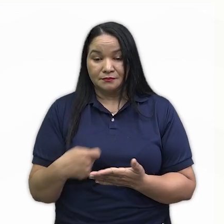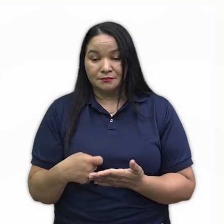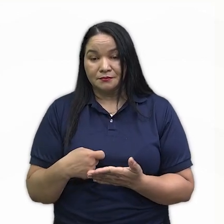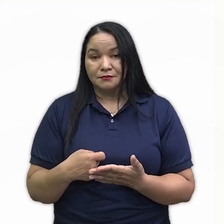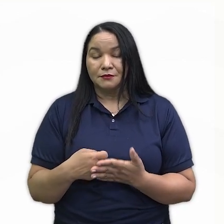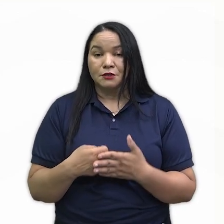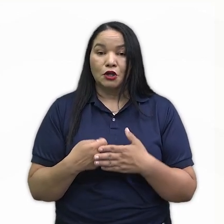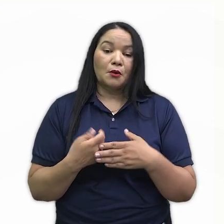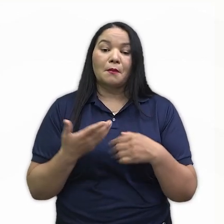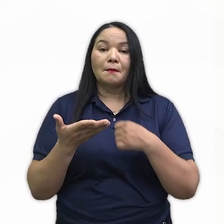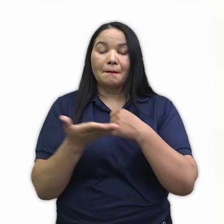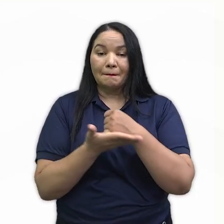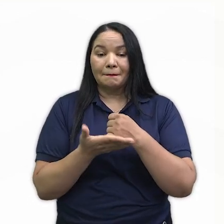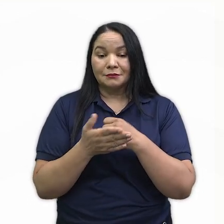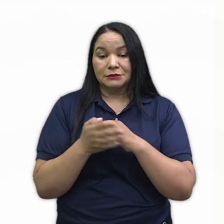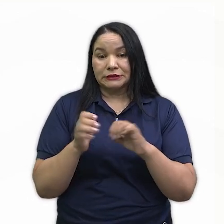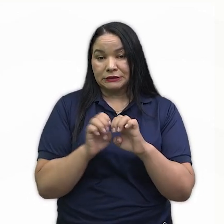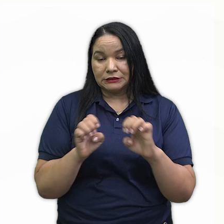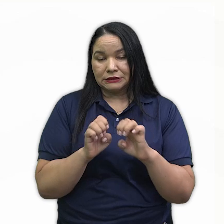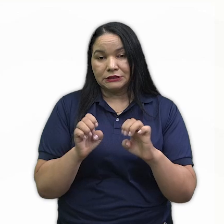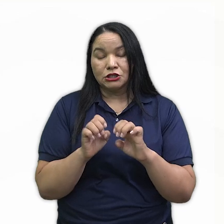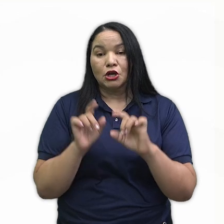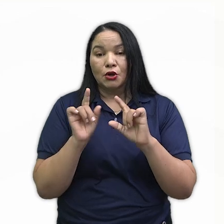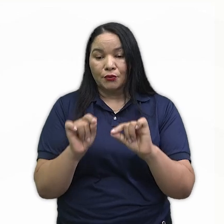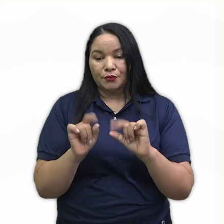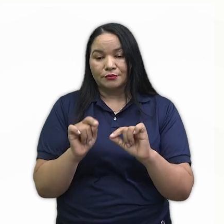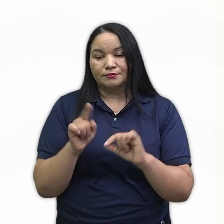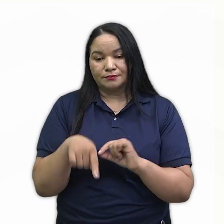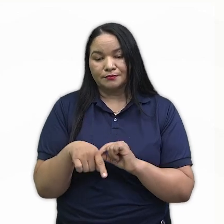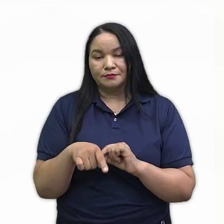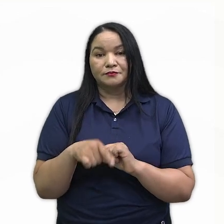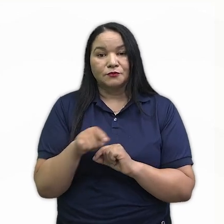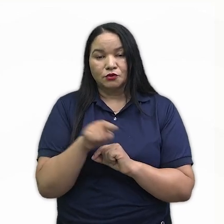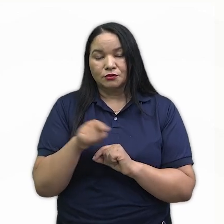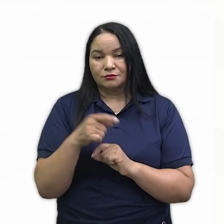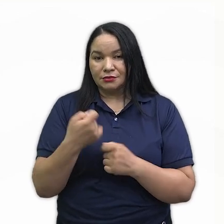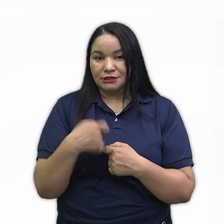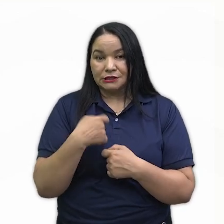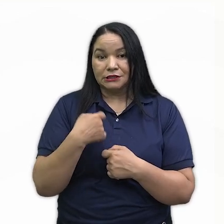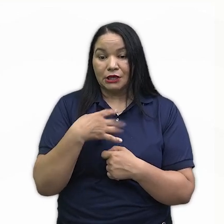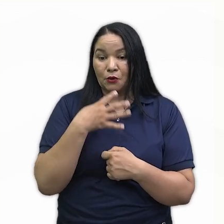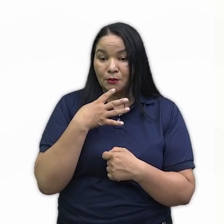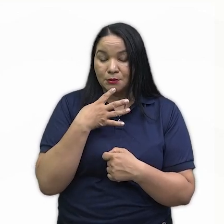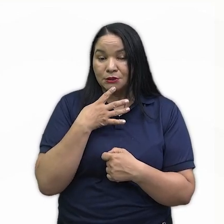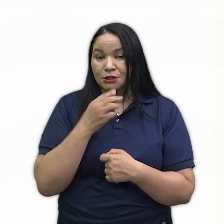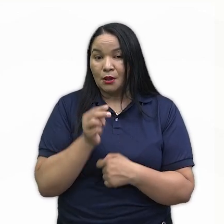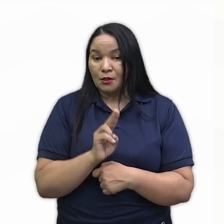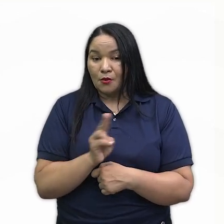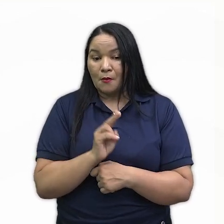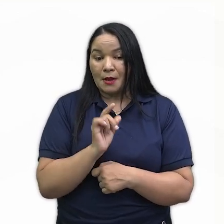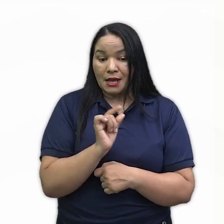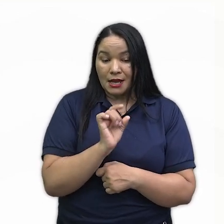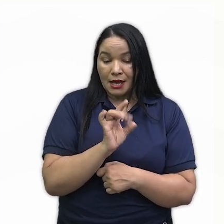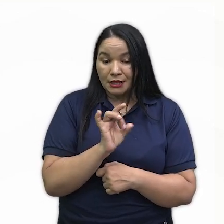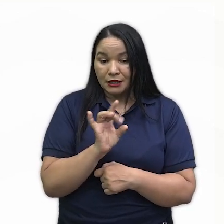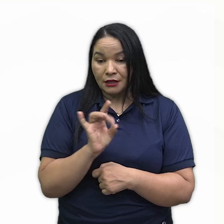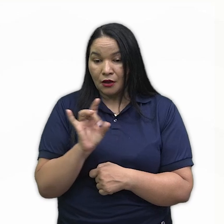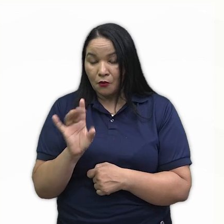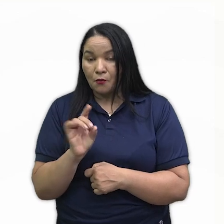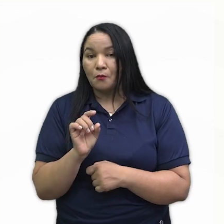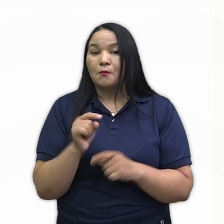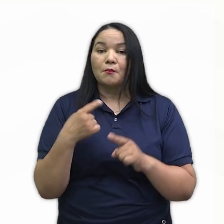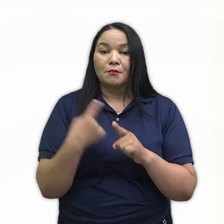notação padrão do logaritmo. E é interessante que se conheça aí cada nomenclatura, porque